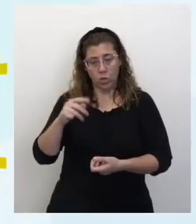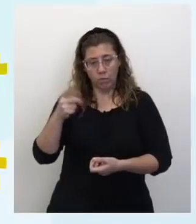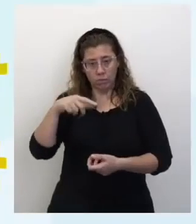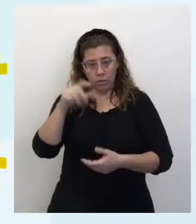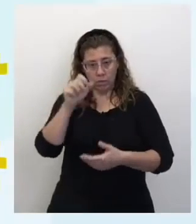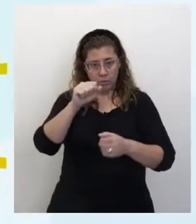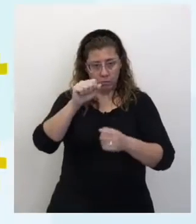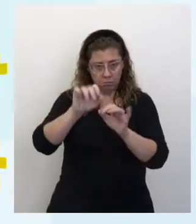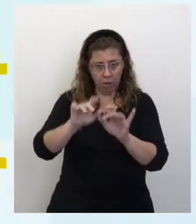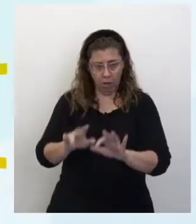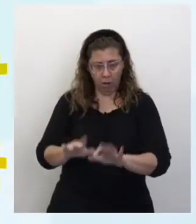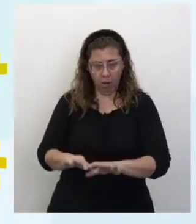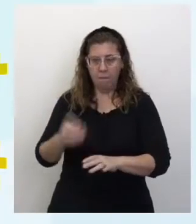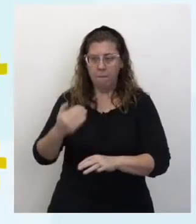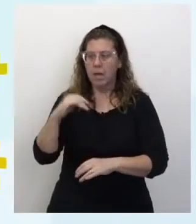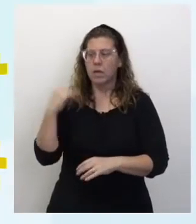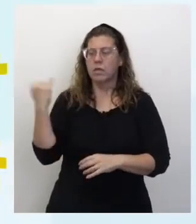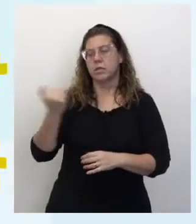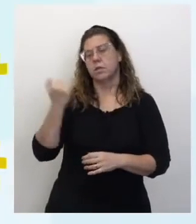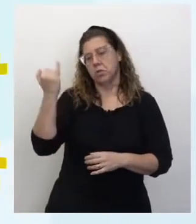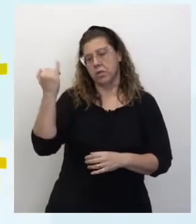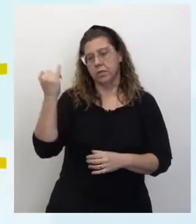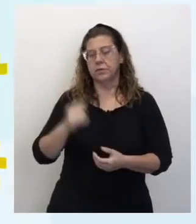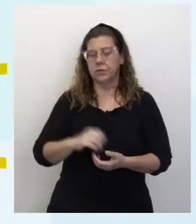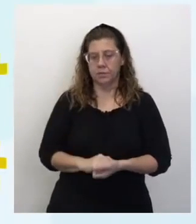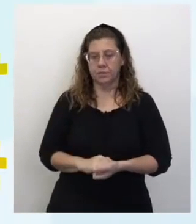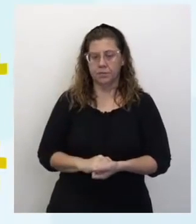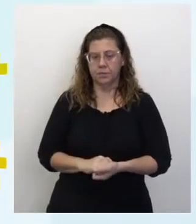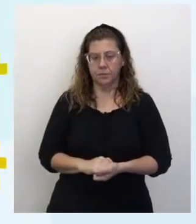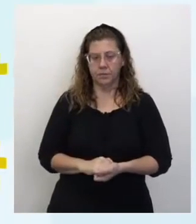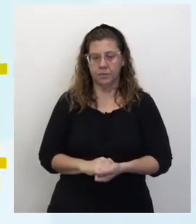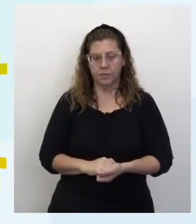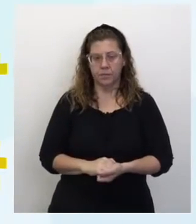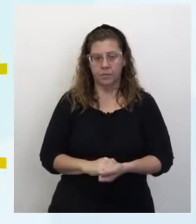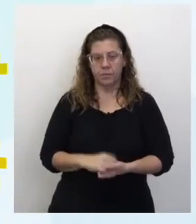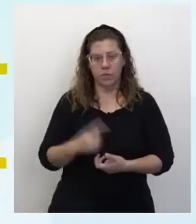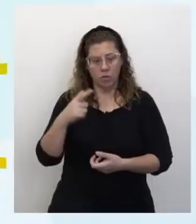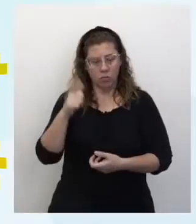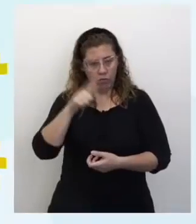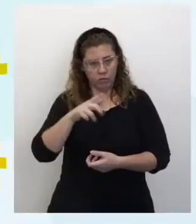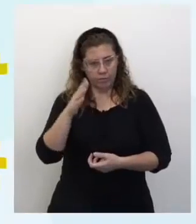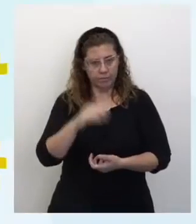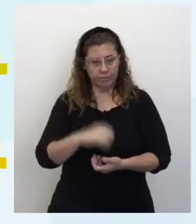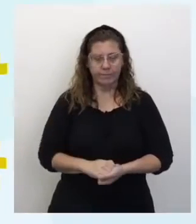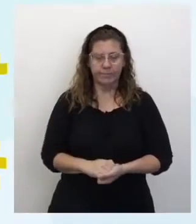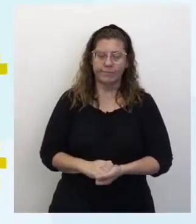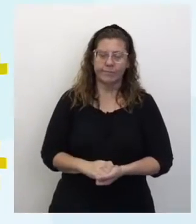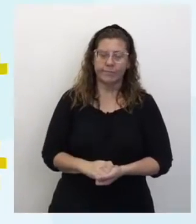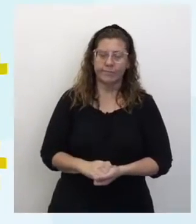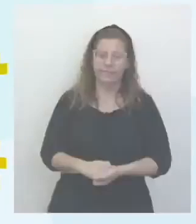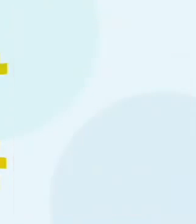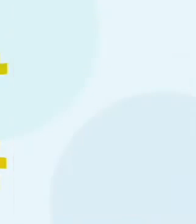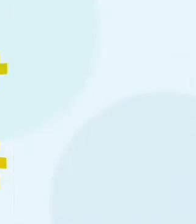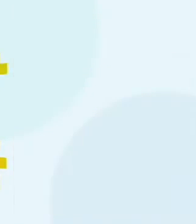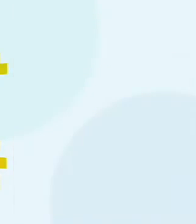escreverem qual vocês acham mais importante, qual você acha menos importante, e aí a gente já volta.